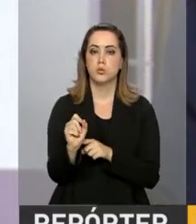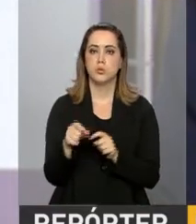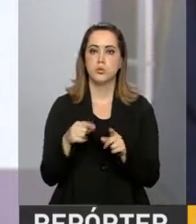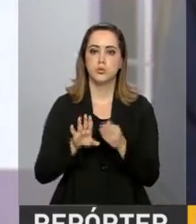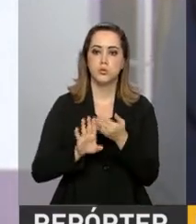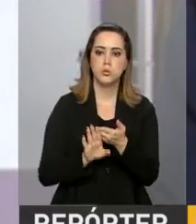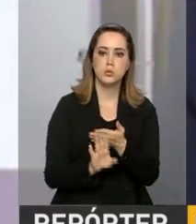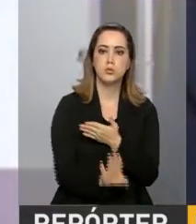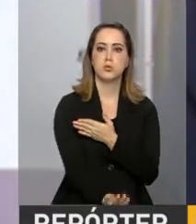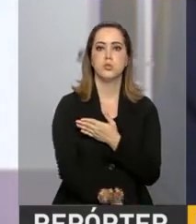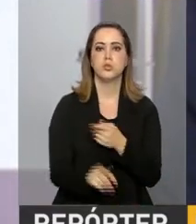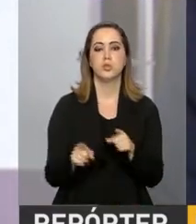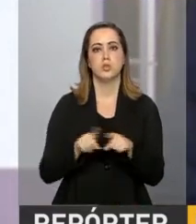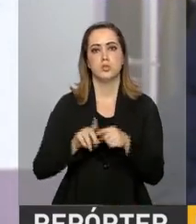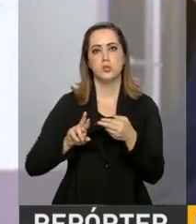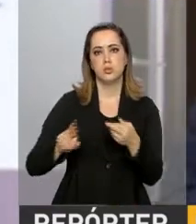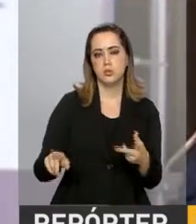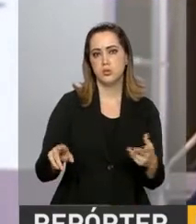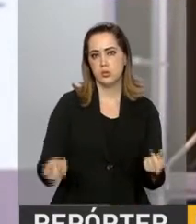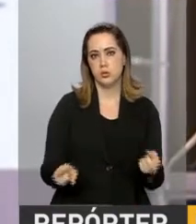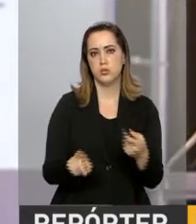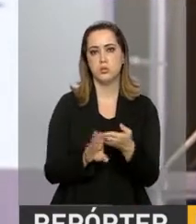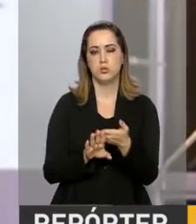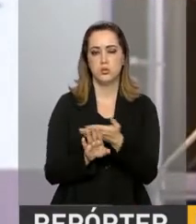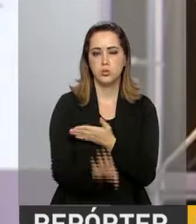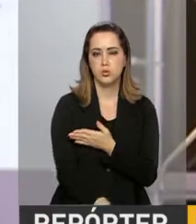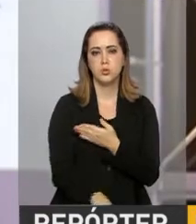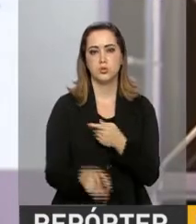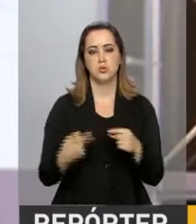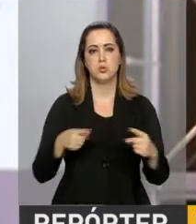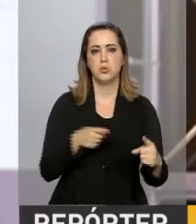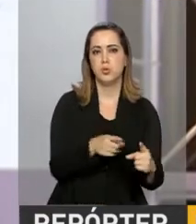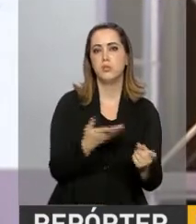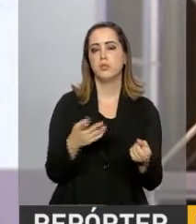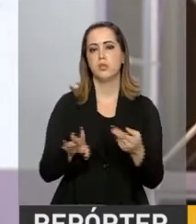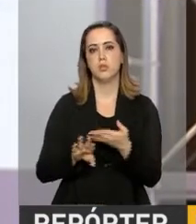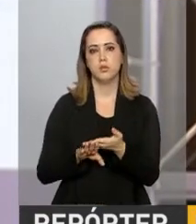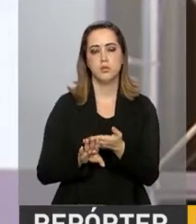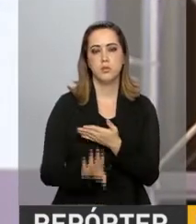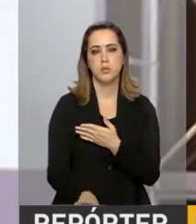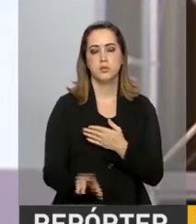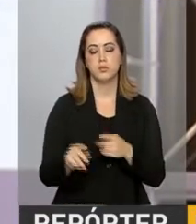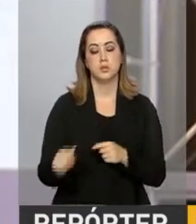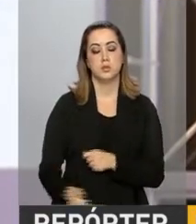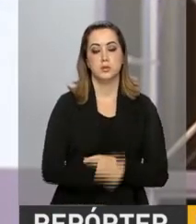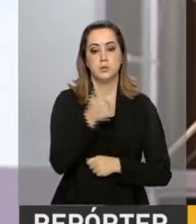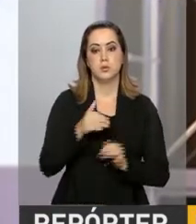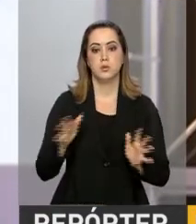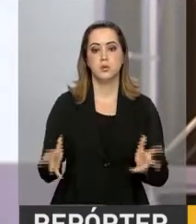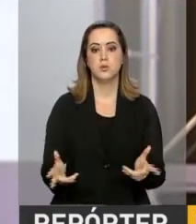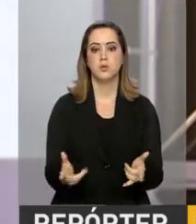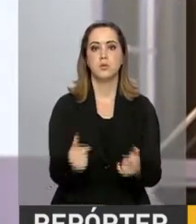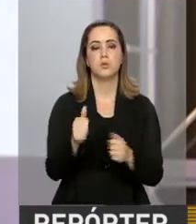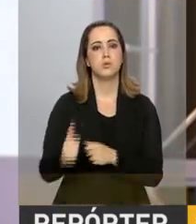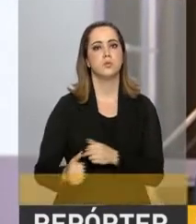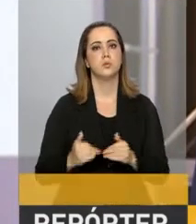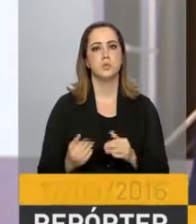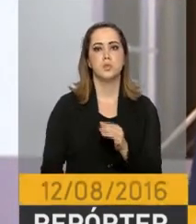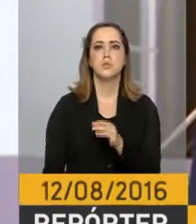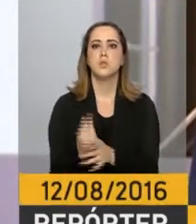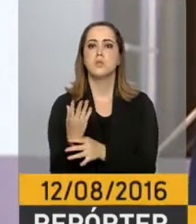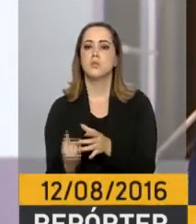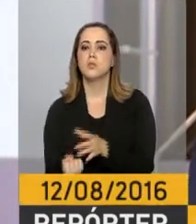distorções, reduzir as intervenções, vamos reduzir o custo de crédito, aumentar a potência política monetária e criar as condições de um